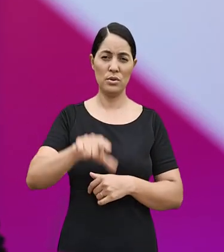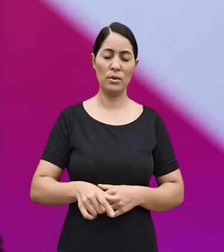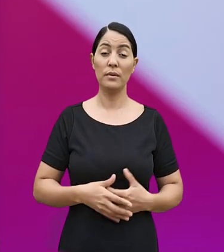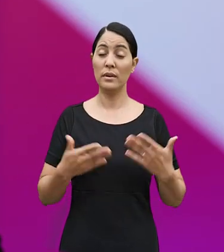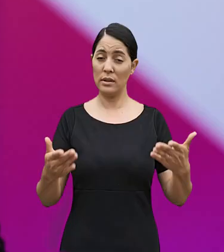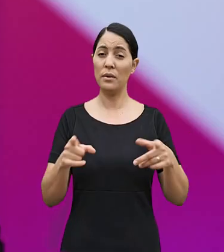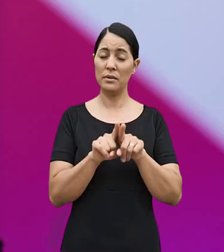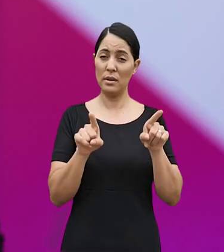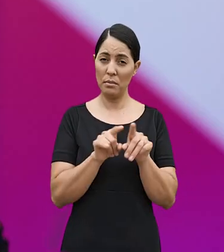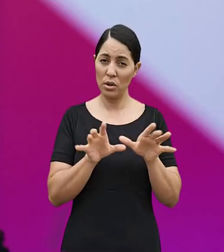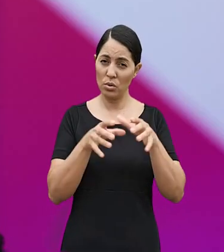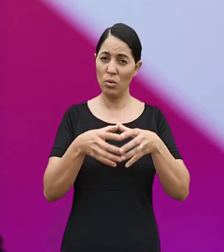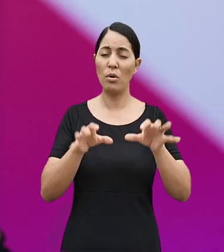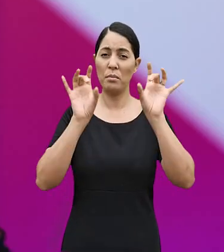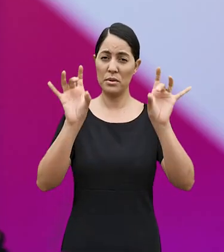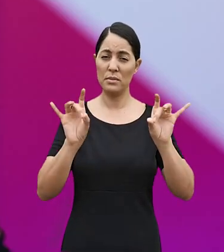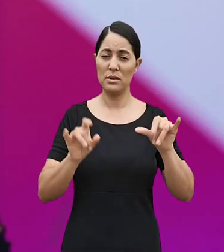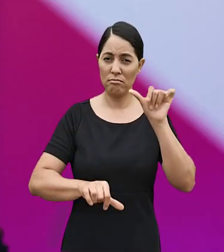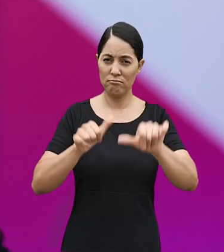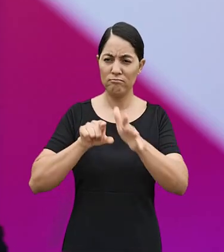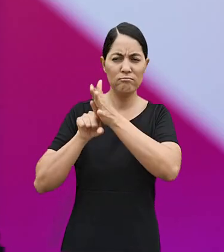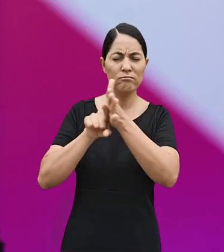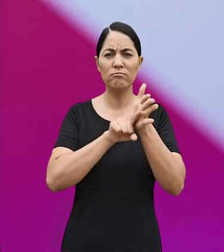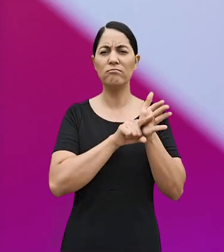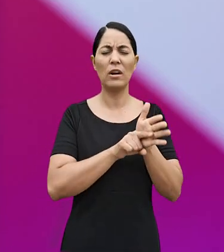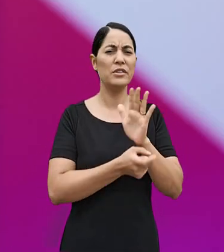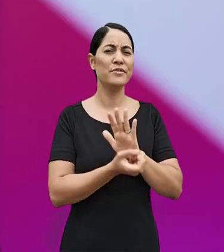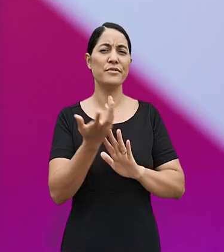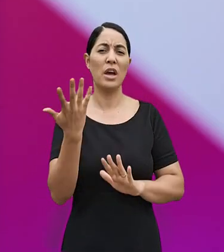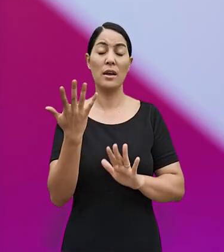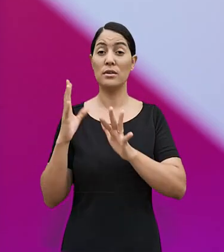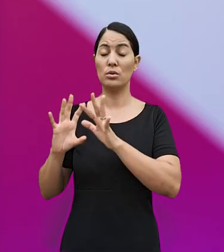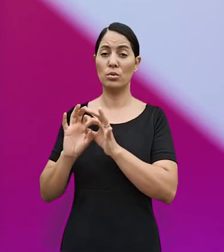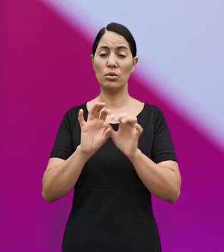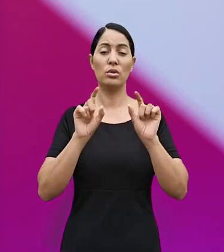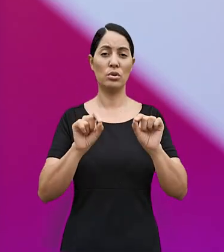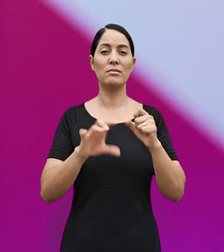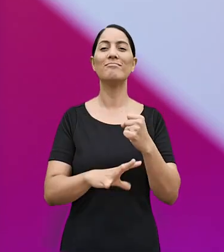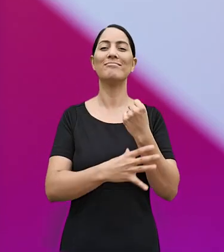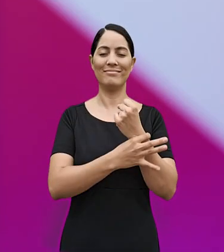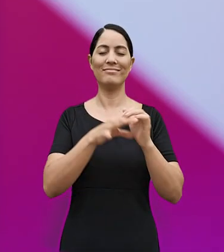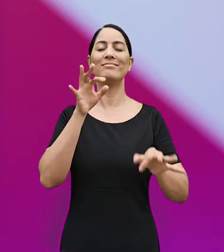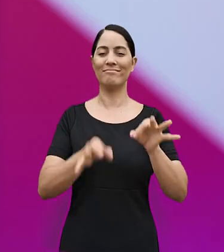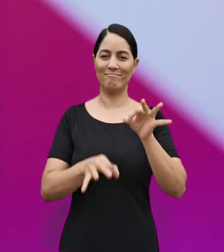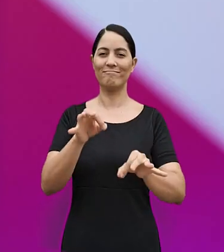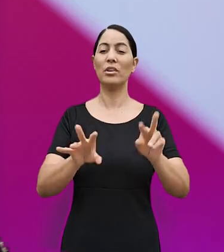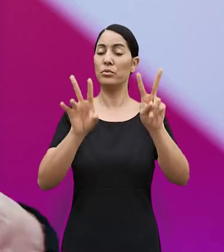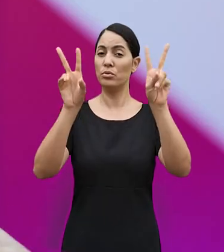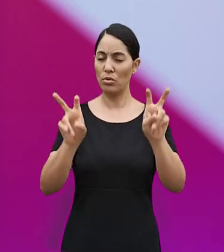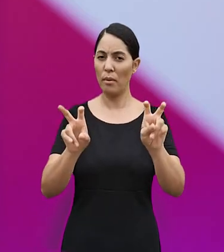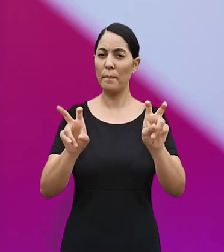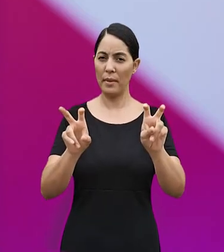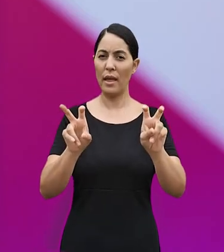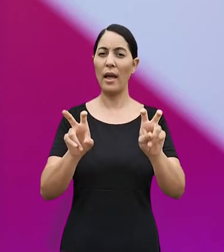foi possível a análise de diversas consultas da advocacia, trazendo cada vez mais segurança jurídica no que diz respeito